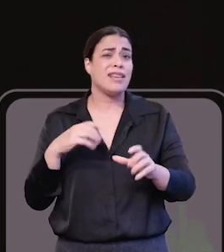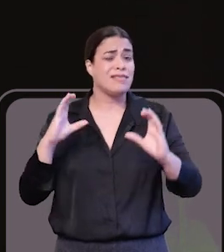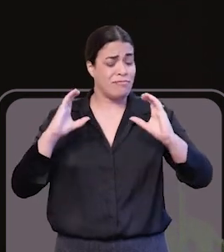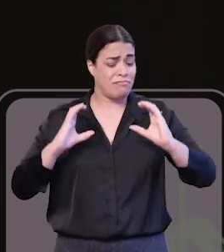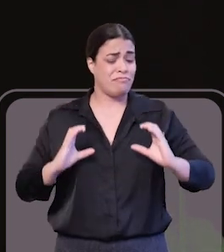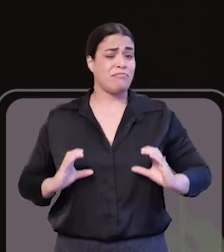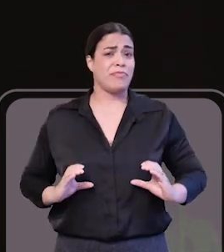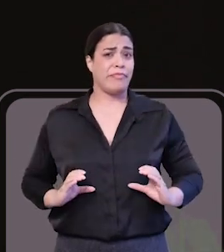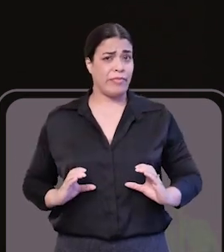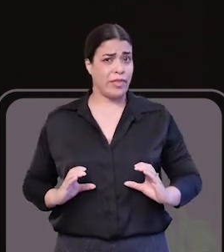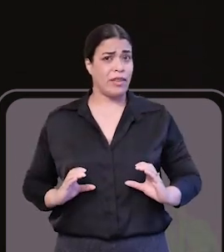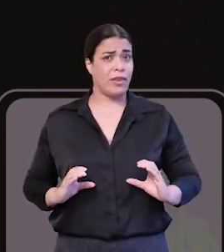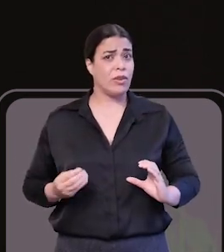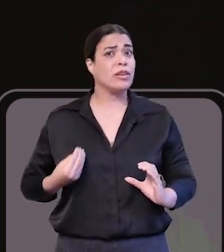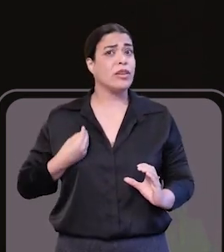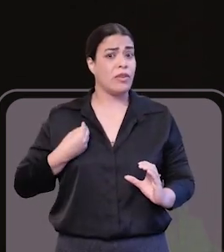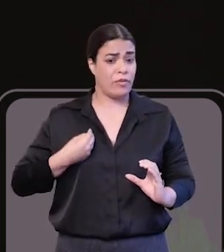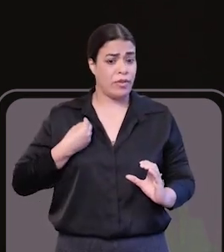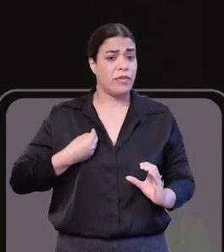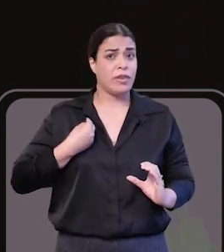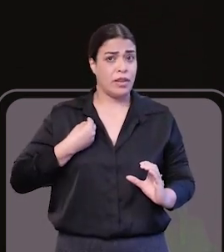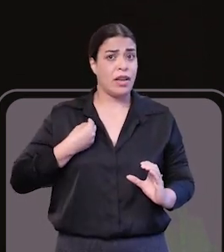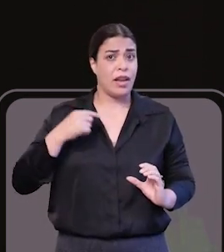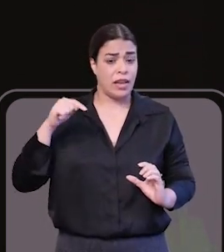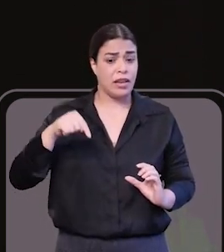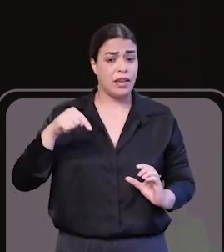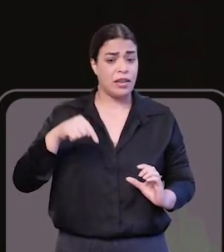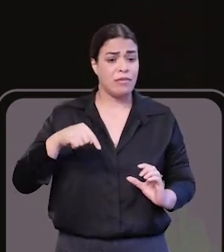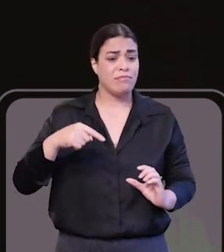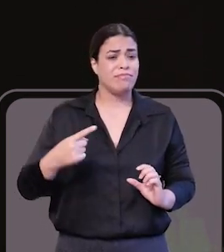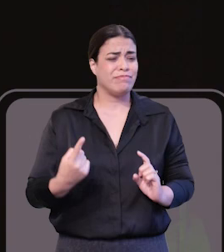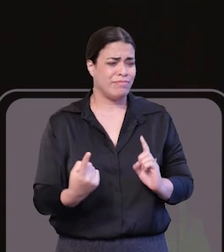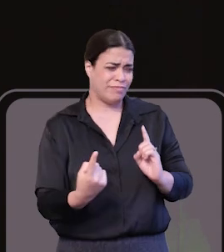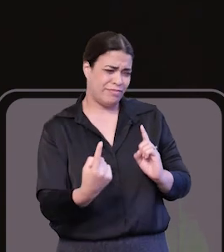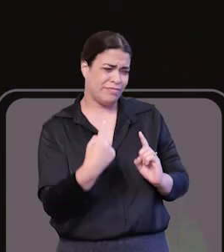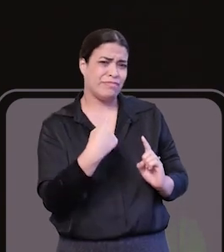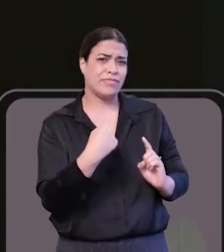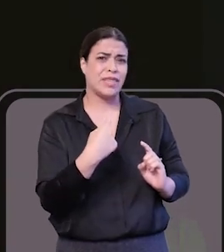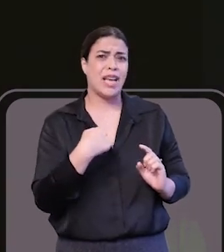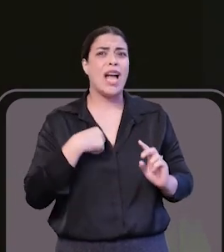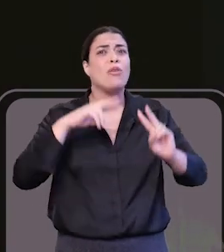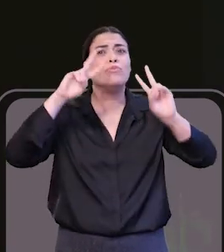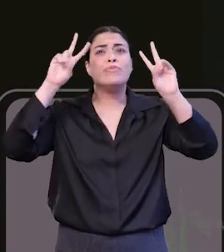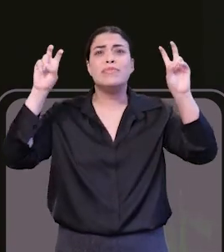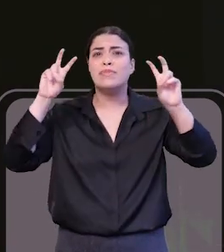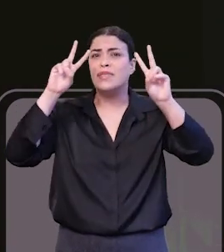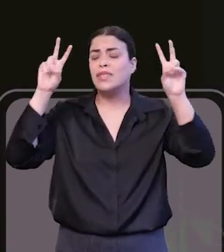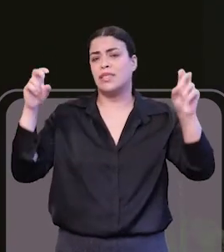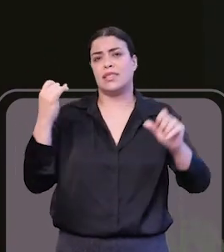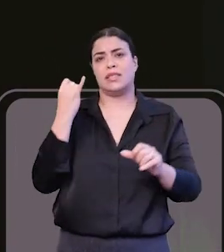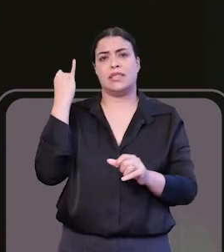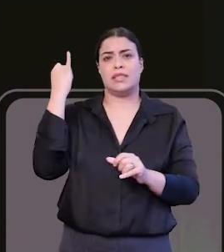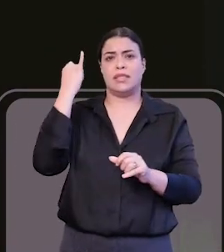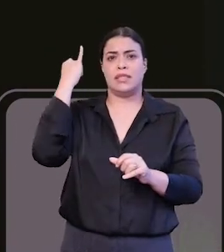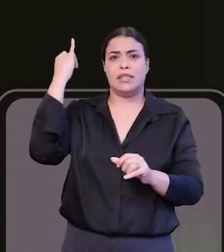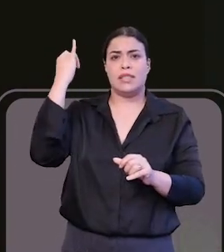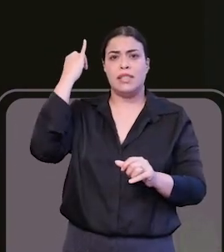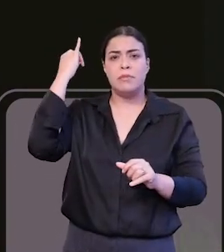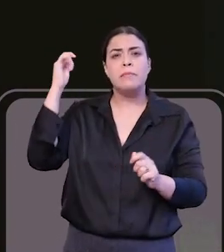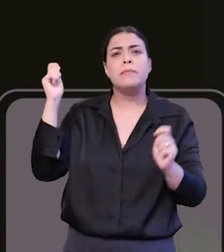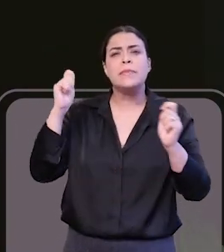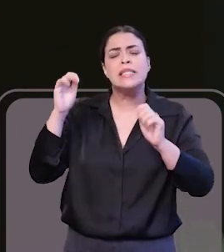comportamento que Vivi eh min afetou bastante é um tema muito importante um